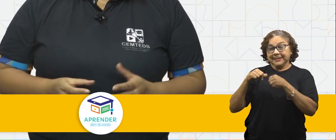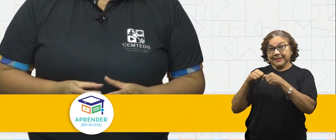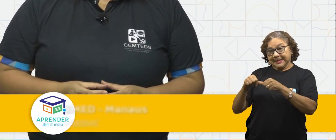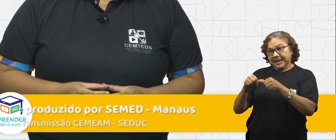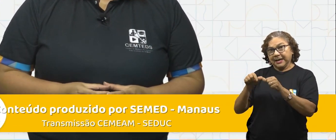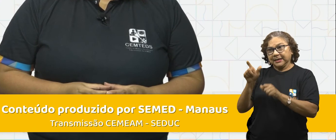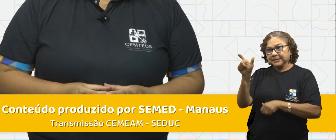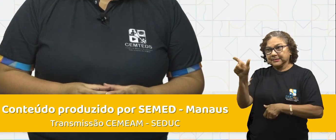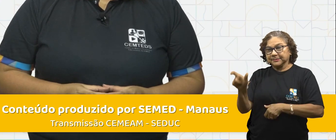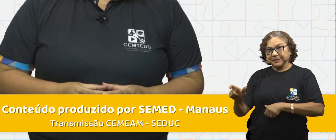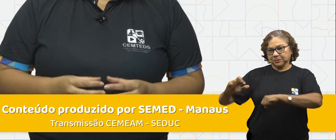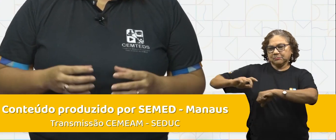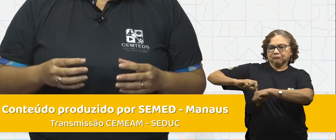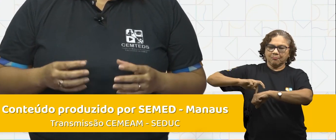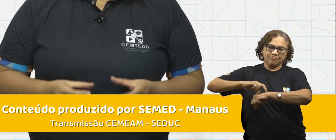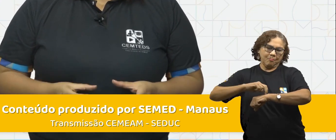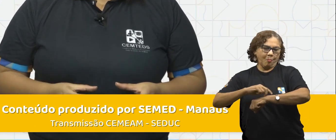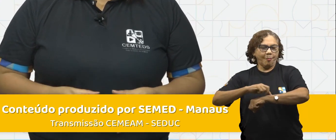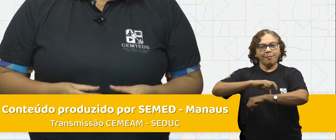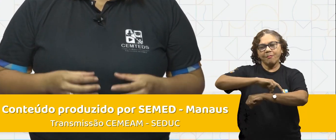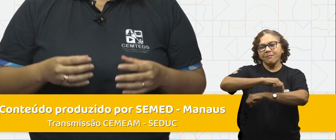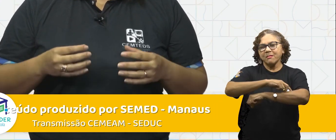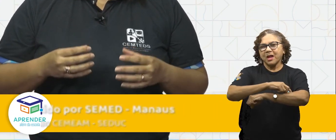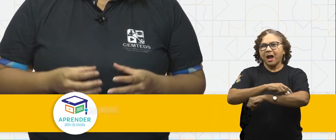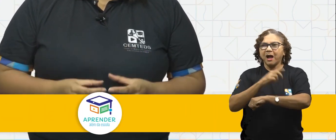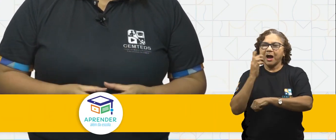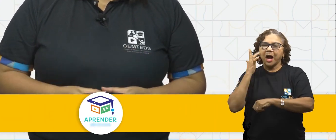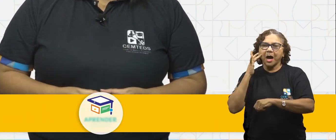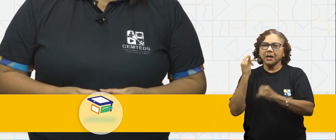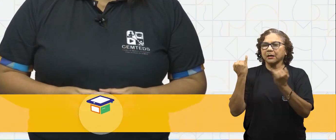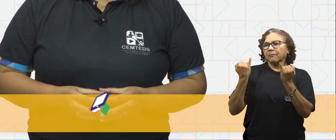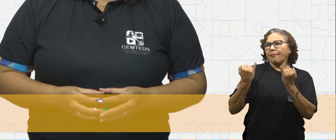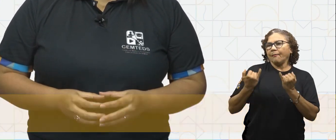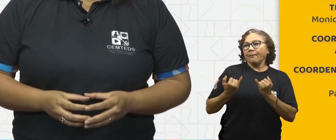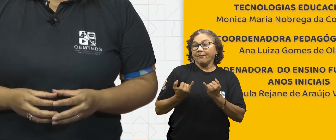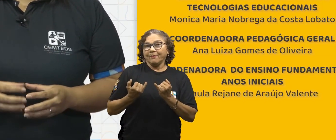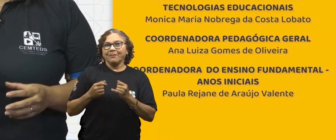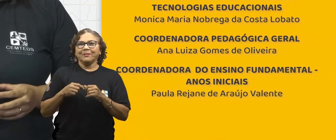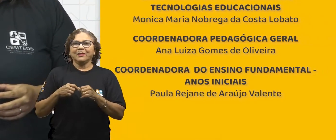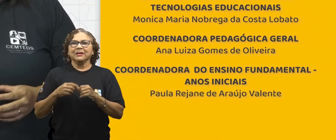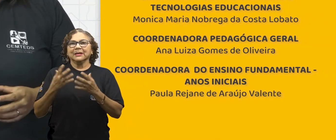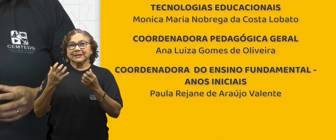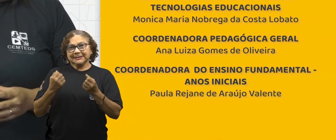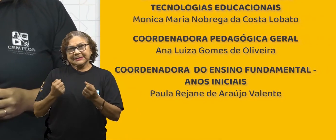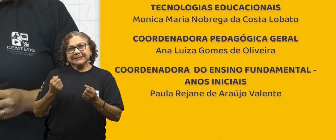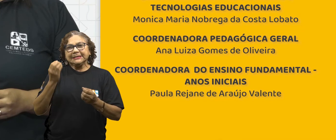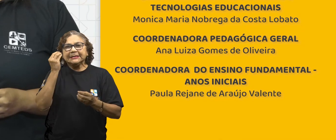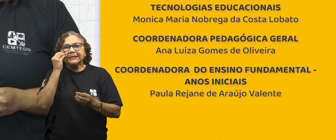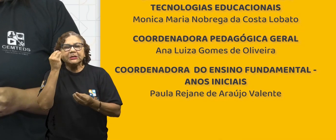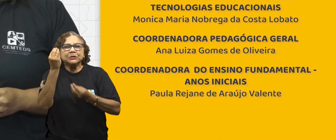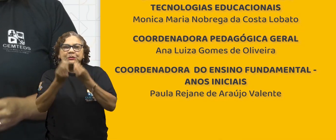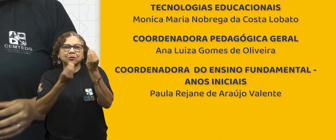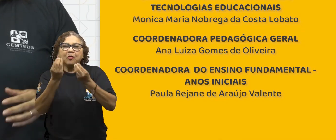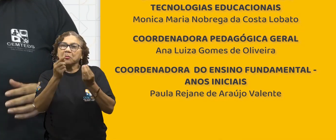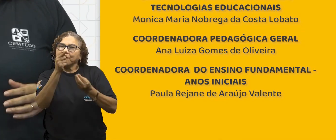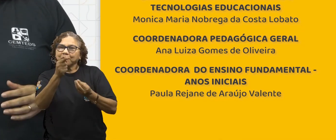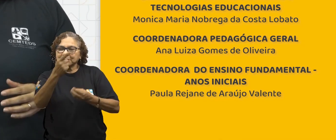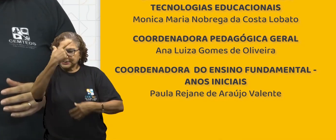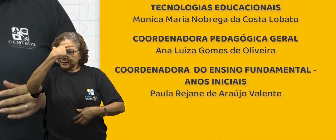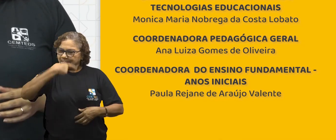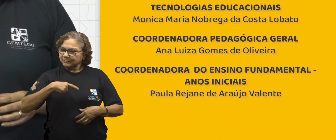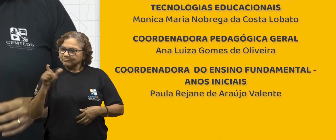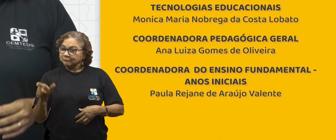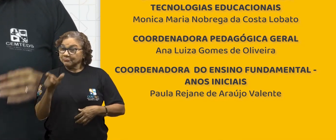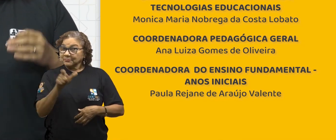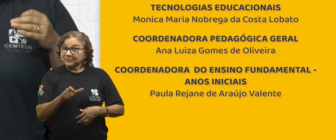no surgimento de transtornos como a anorexia e da importância de se amar do jeitinho que você é. O